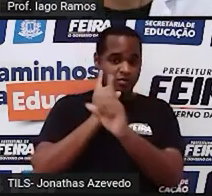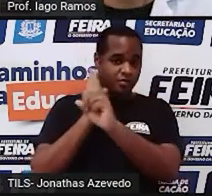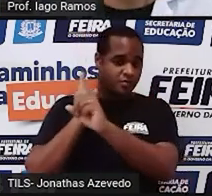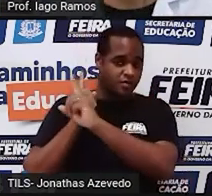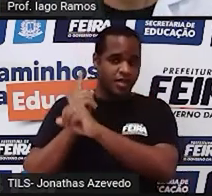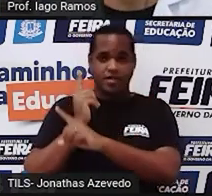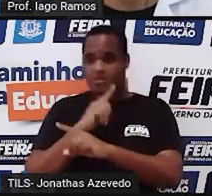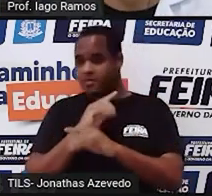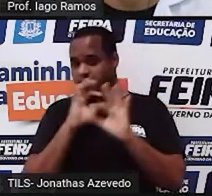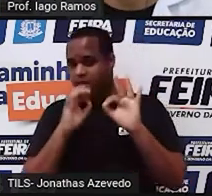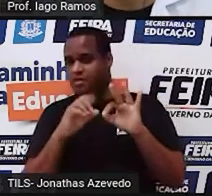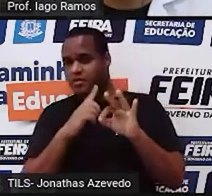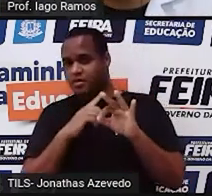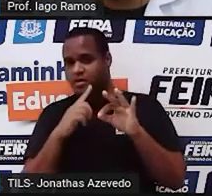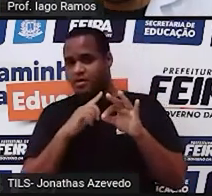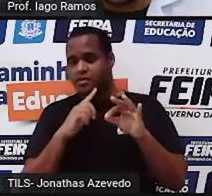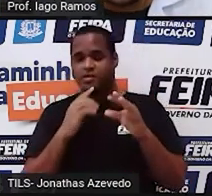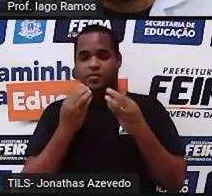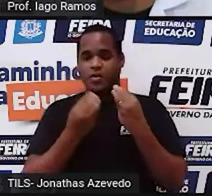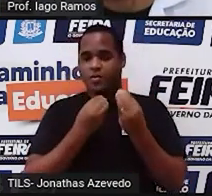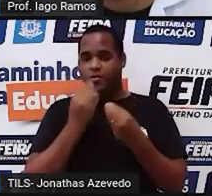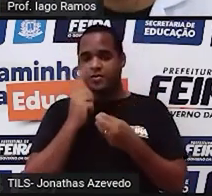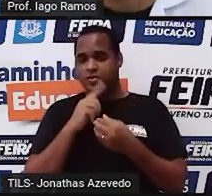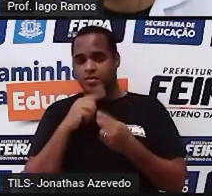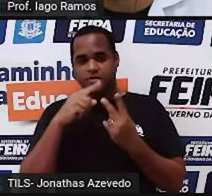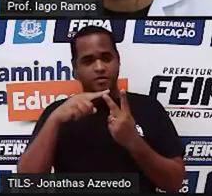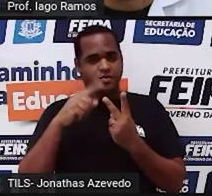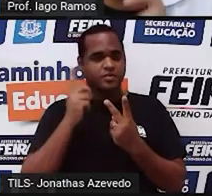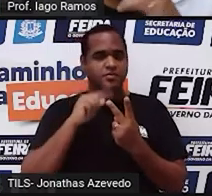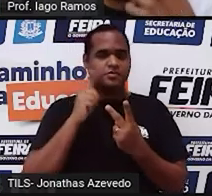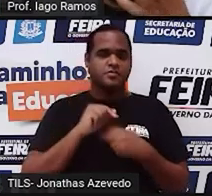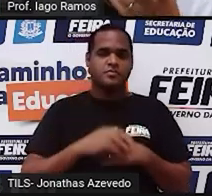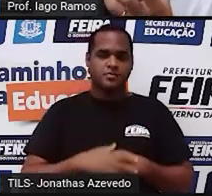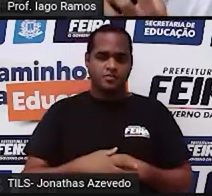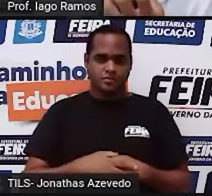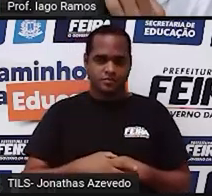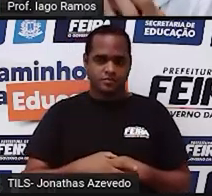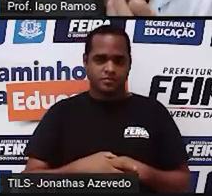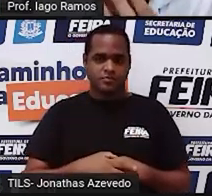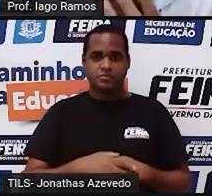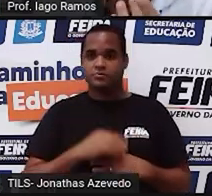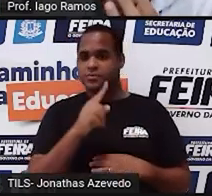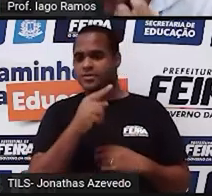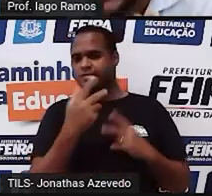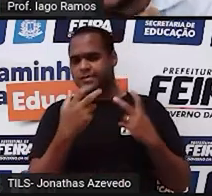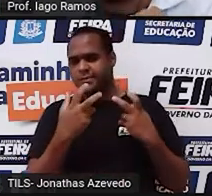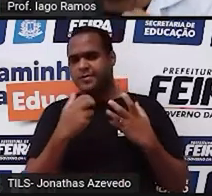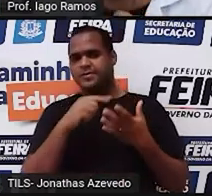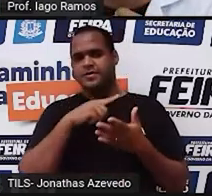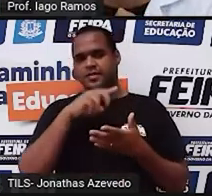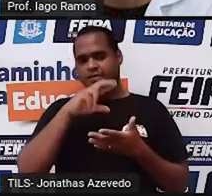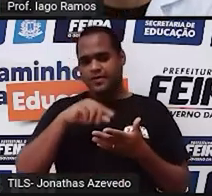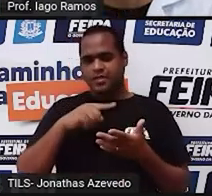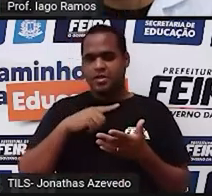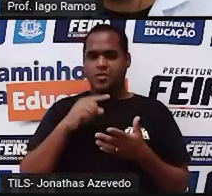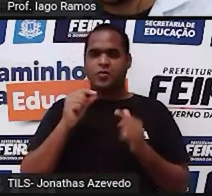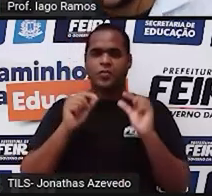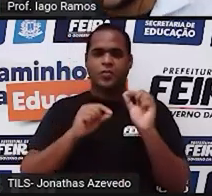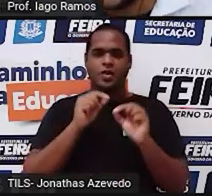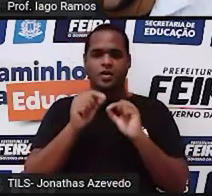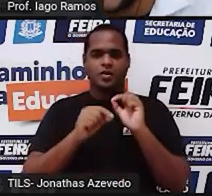resultados dessas raízes quadradas se você percebeu alguma coisa